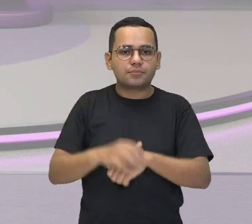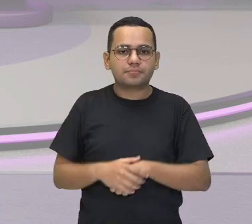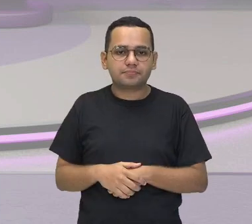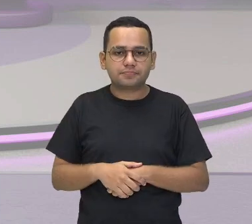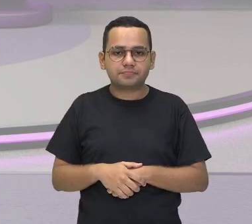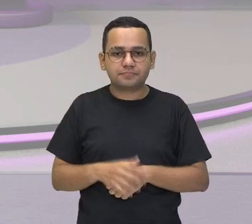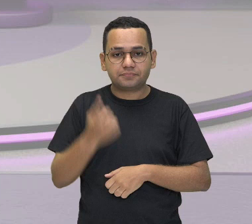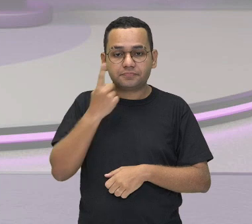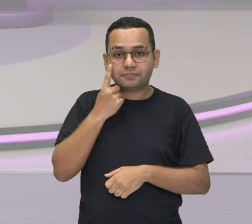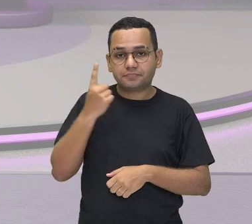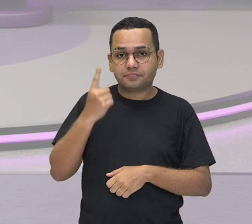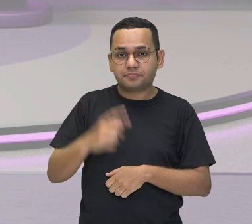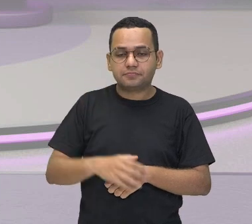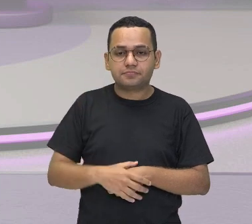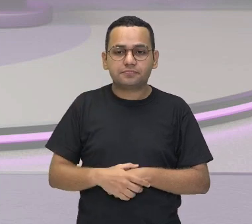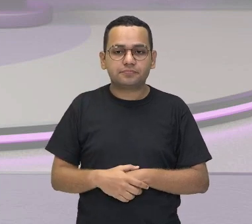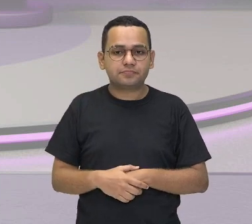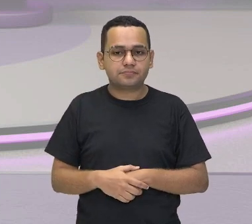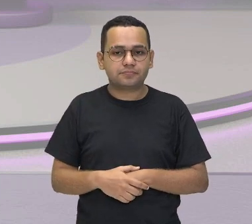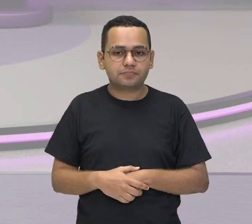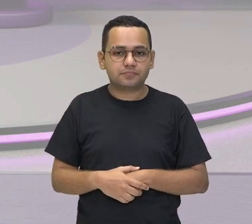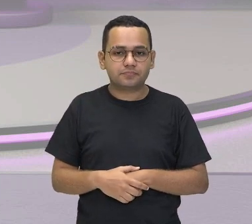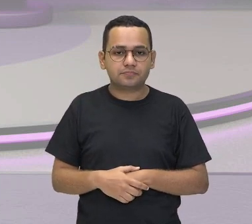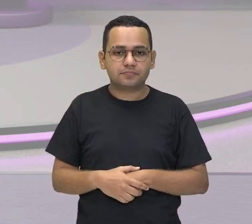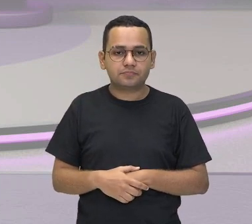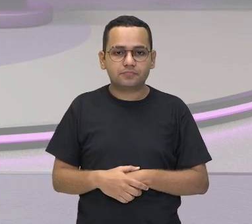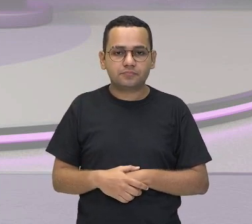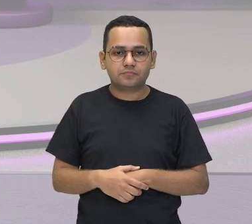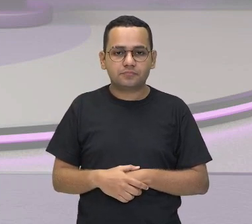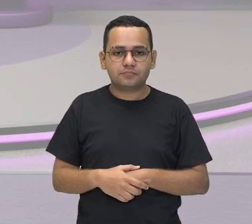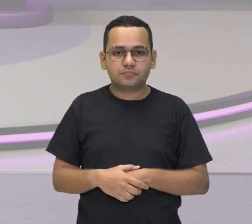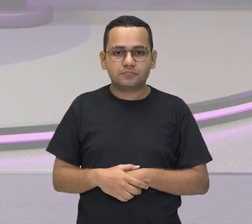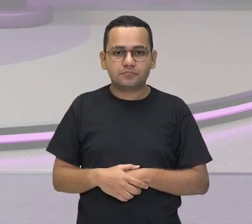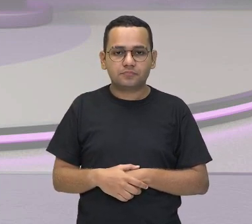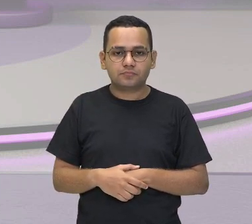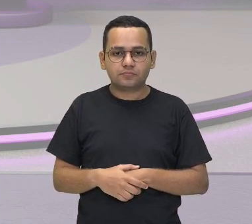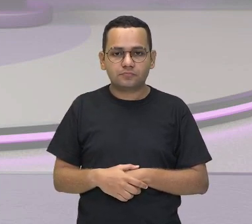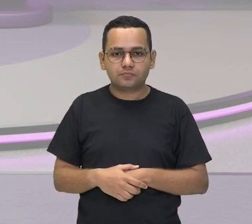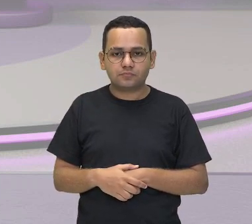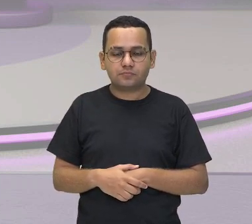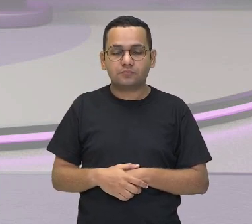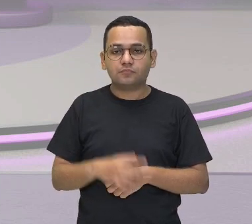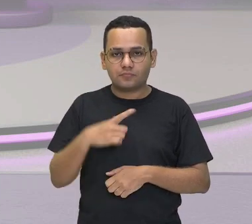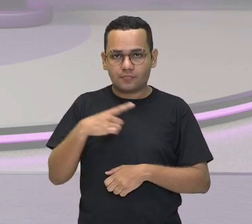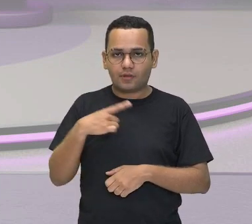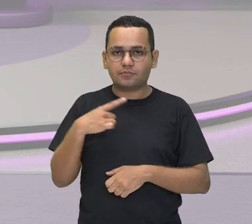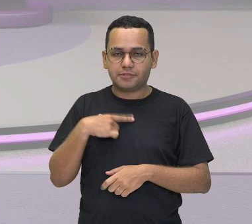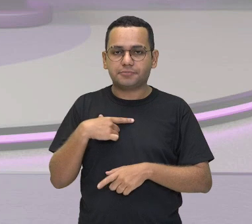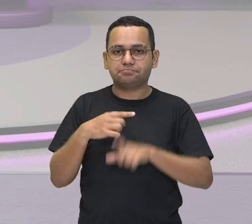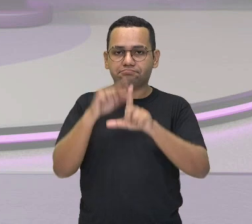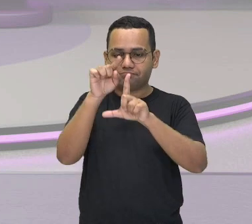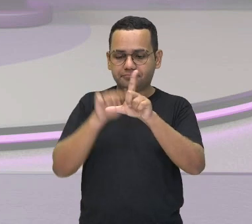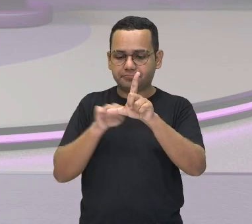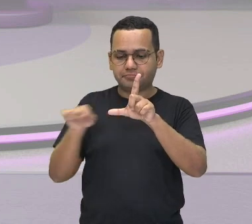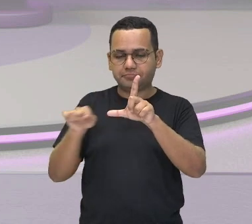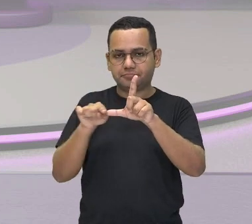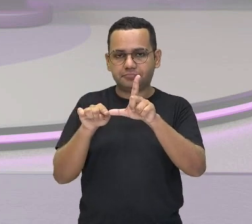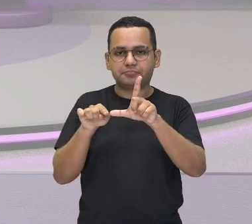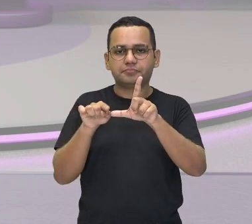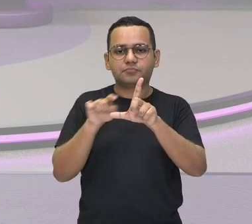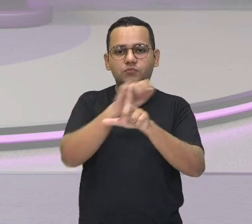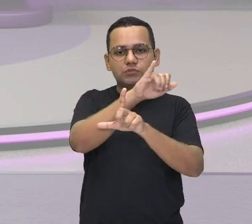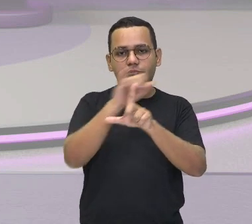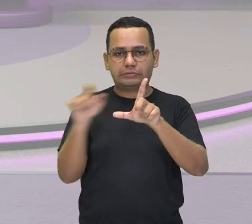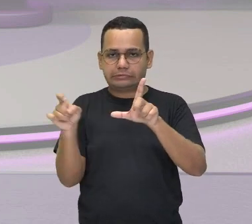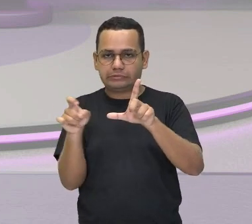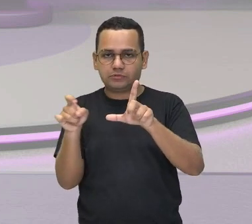nossa imagem, né? Exatamente aí quando a gente verifica aí no plano cartesiano, mas também nós conseguimos fazer uma análise